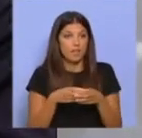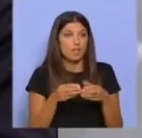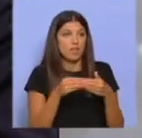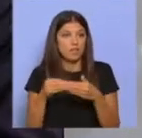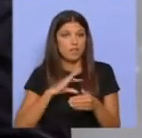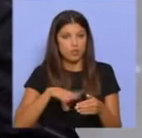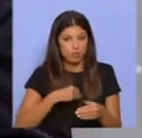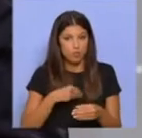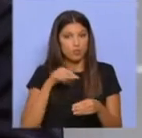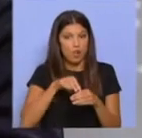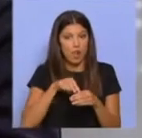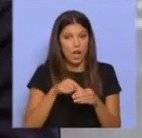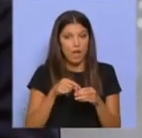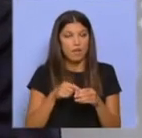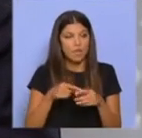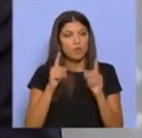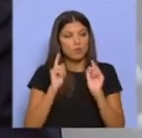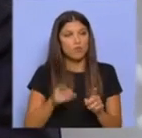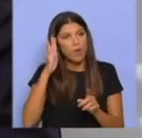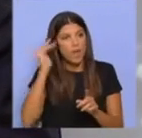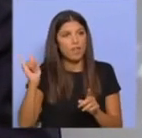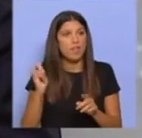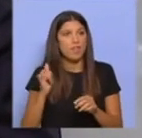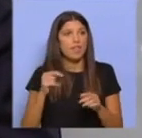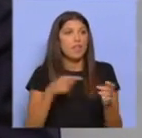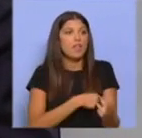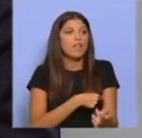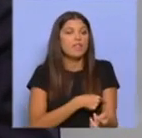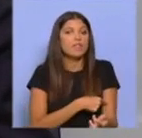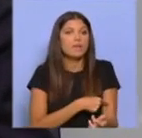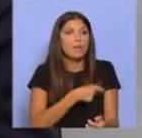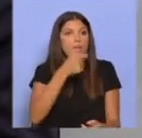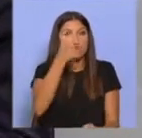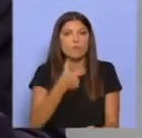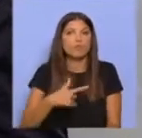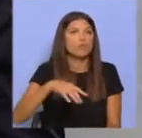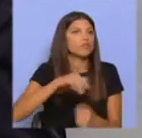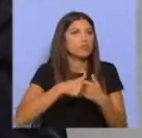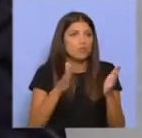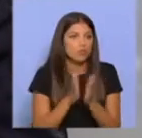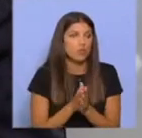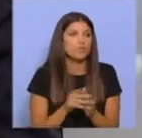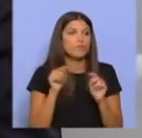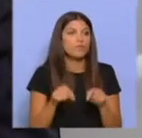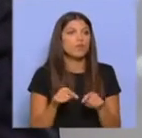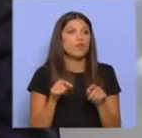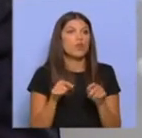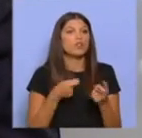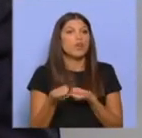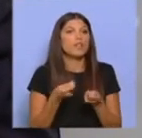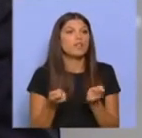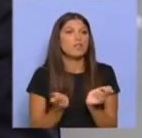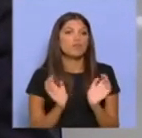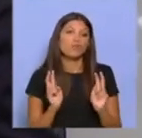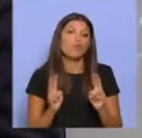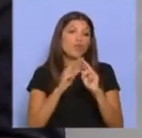todos. No passado dia 18 de julho, dia Mandela, realizámos um ciberencontro mundial onde